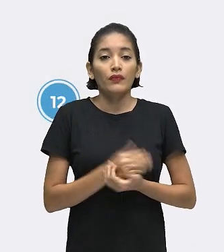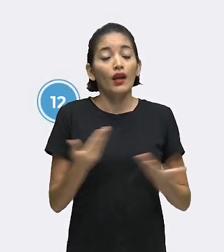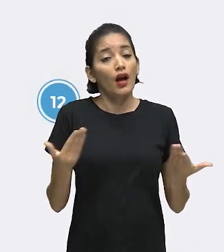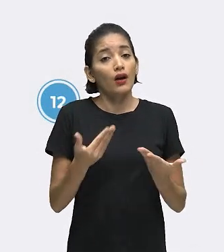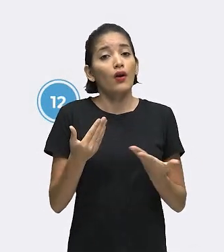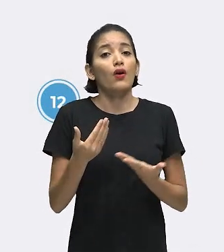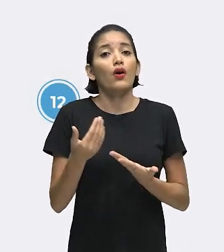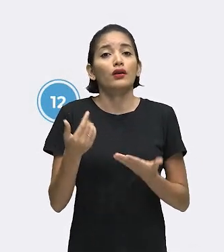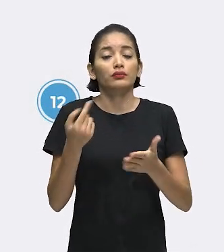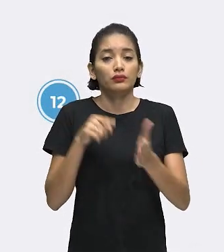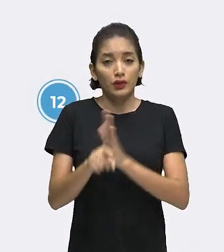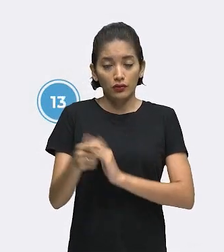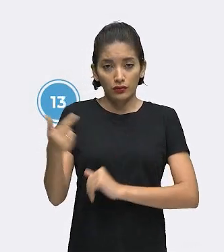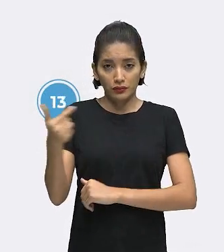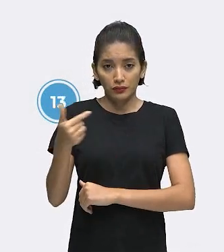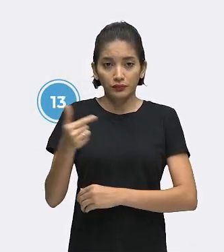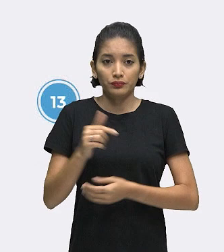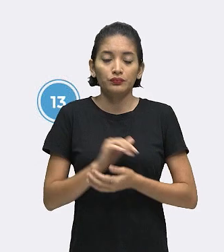questão.